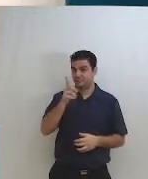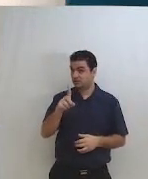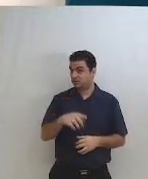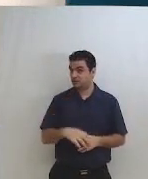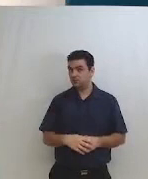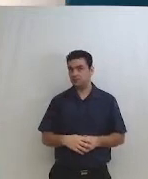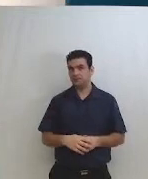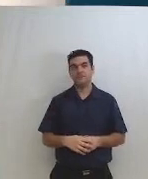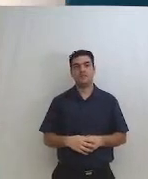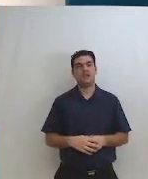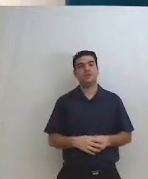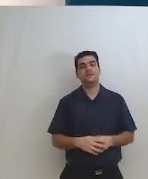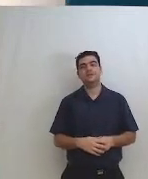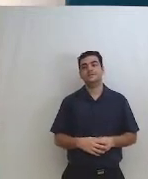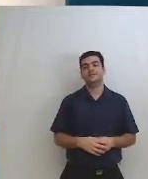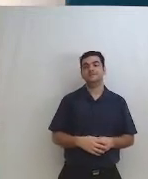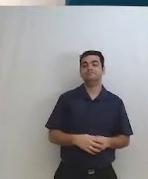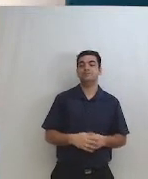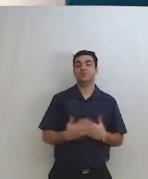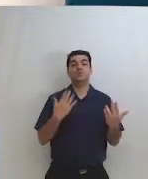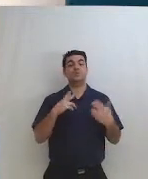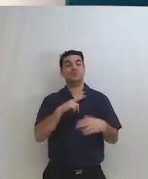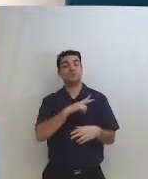a esfera de intimidade de cada um, além